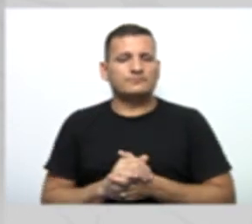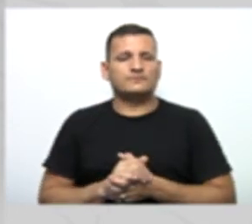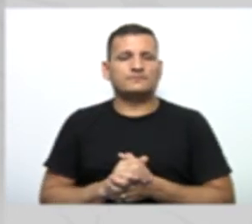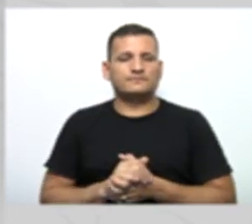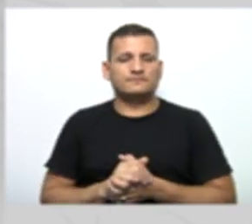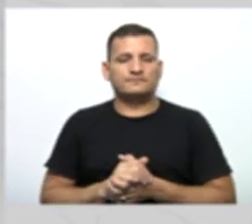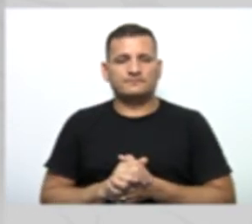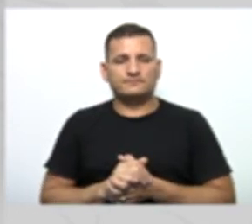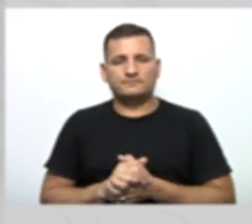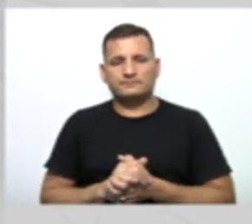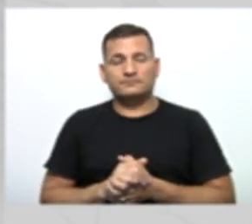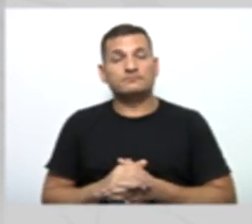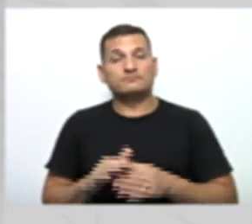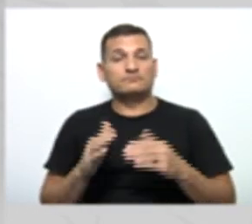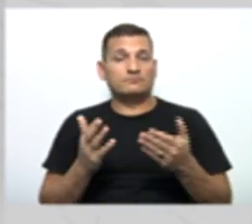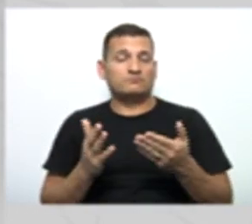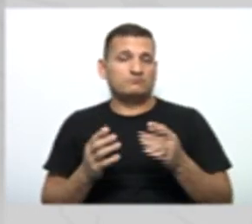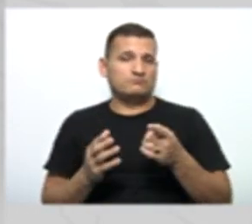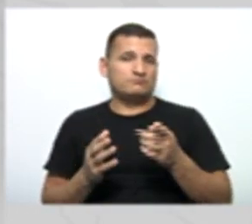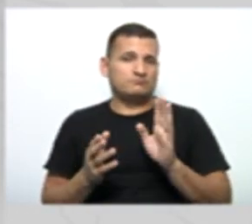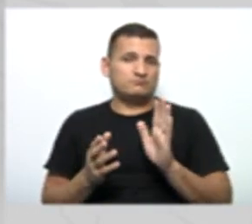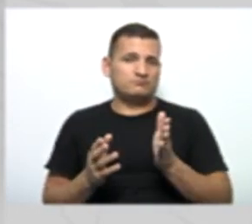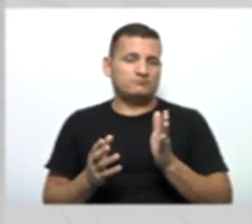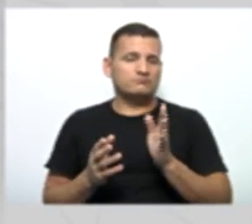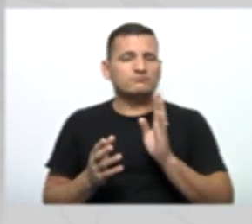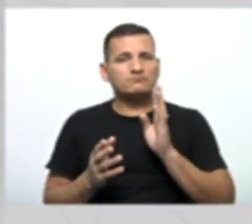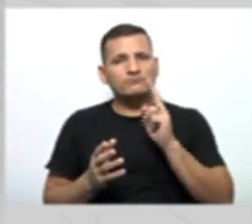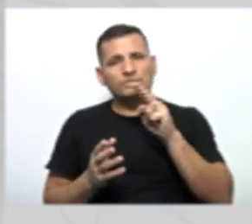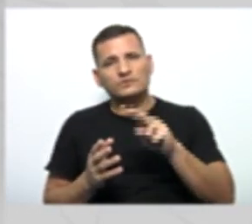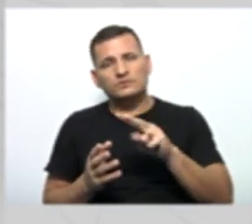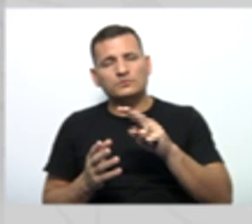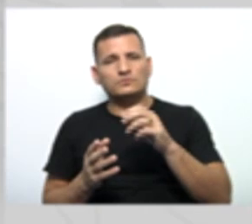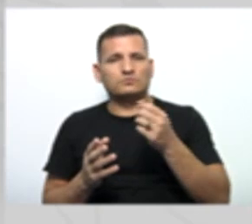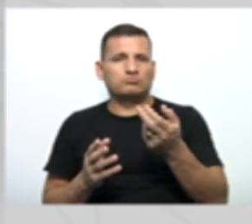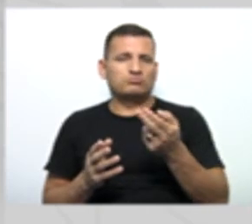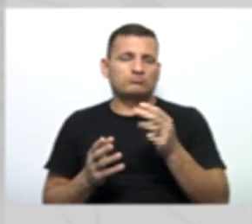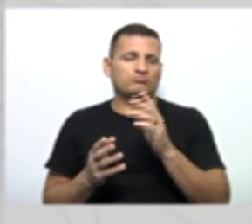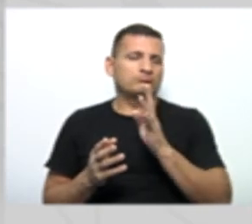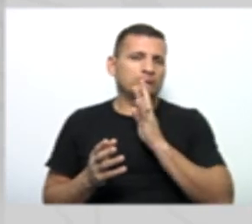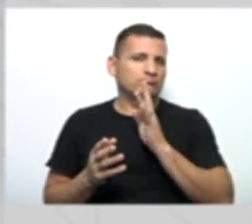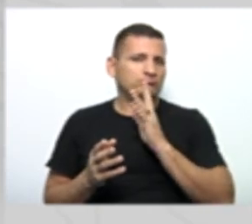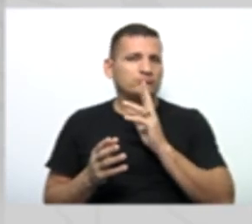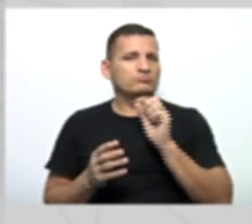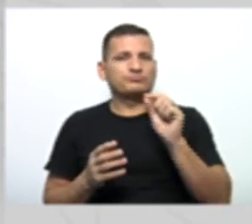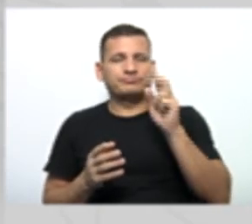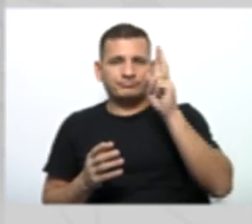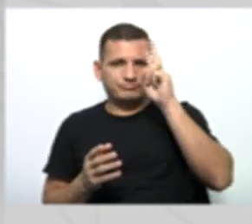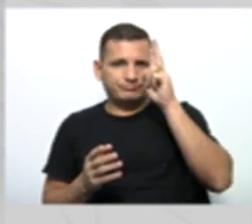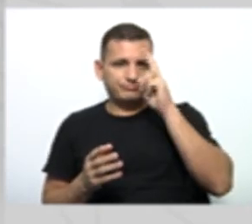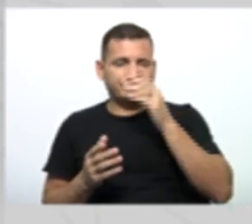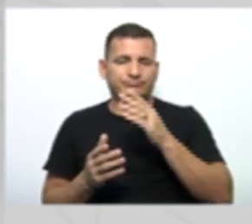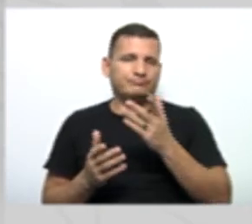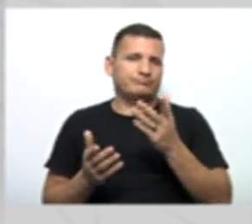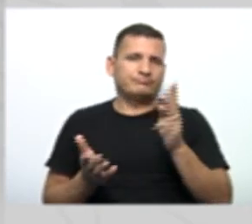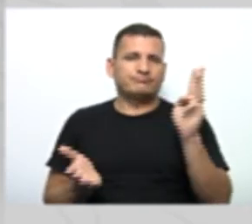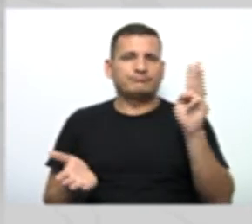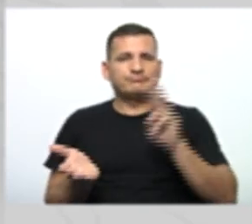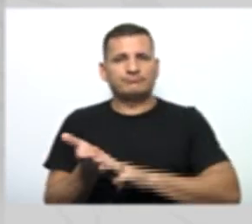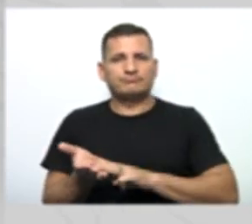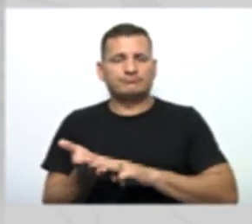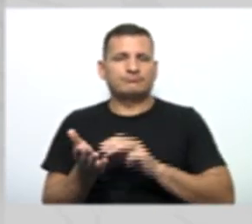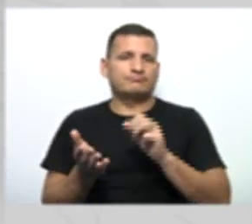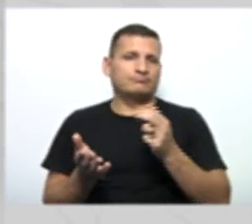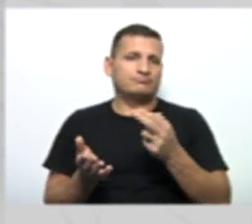Bom, então vocês já devem ter ouvido falar em algum momento de alguém que foi multado, ou às vezes até